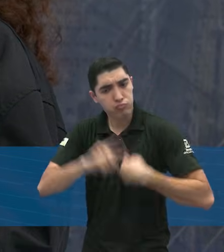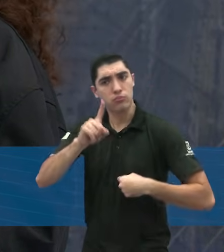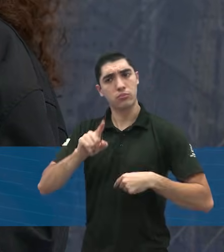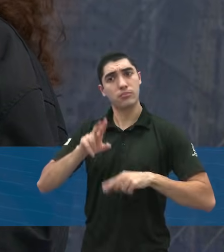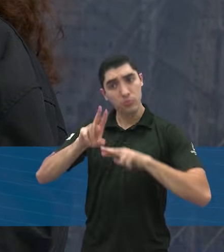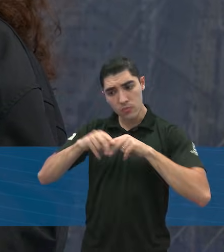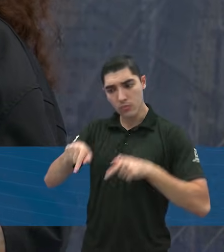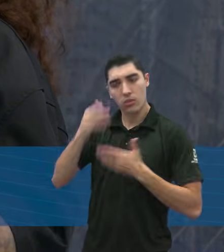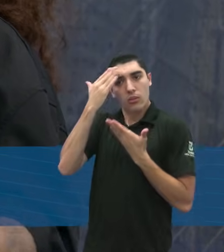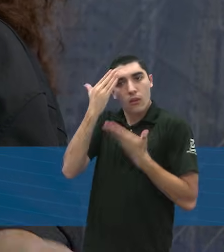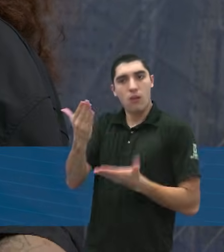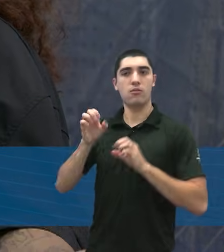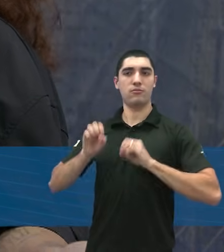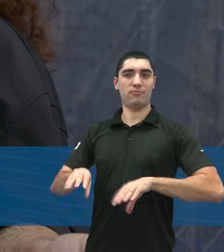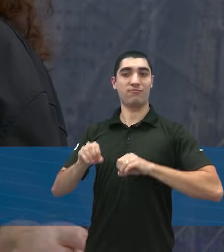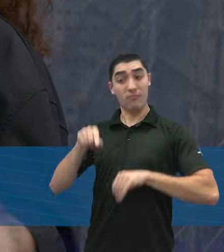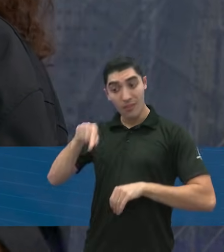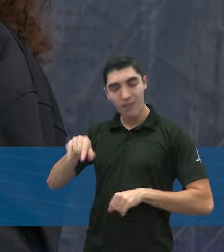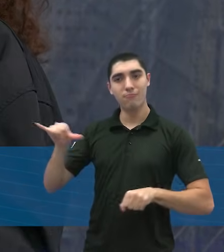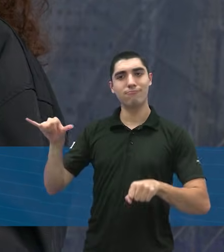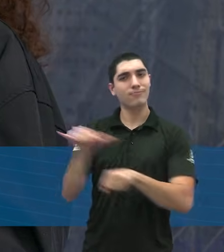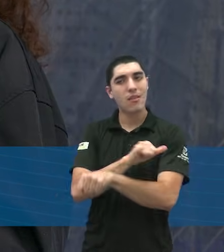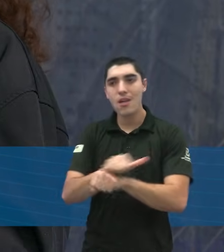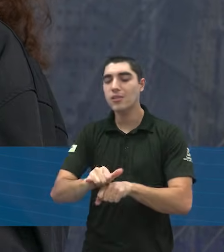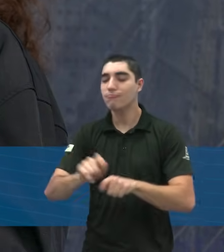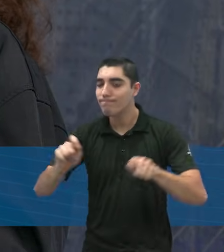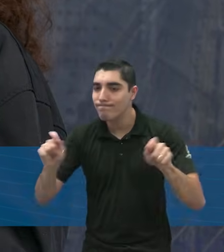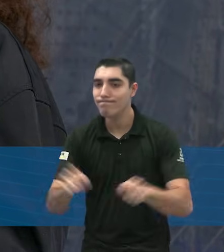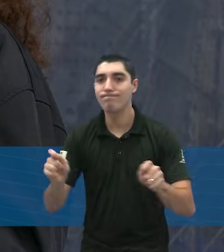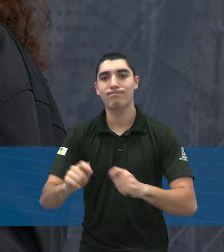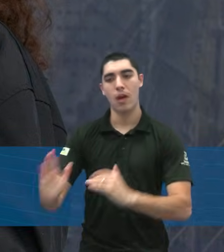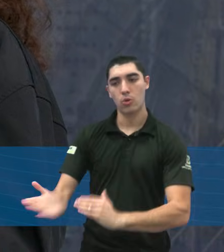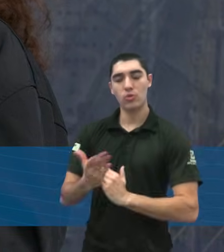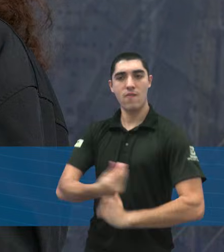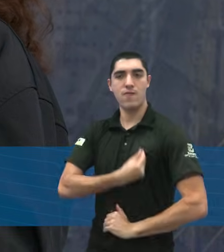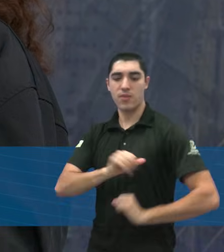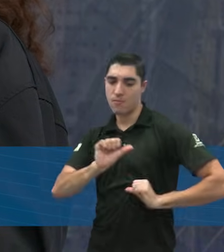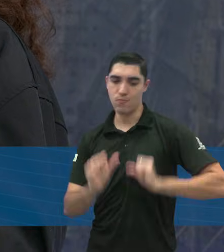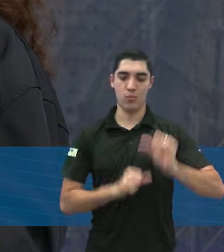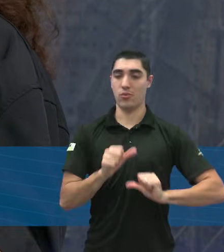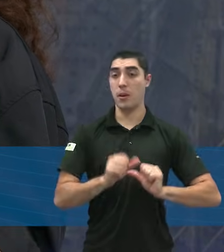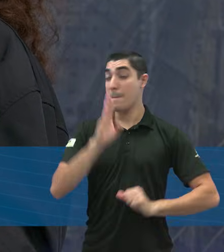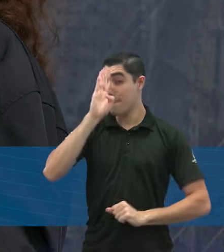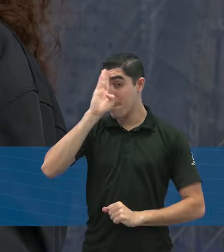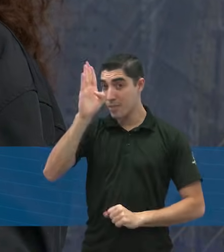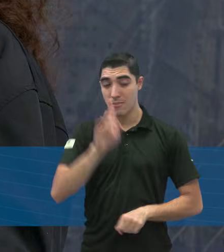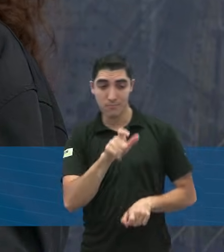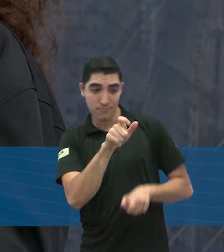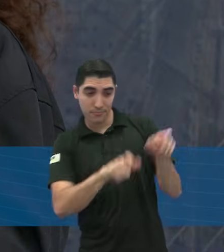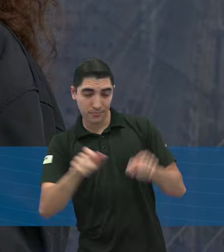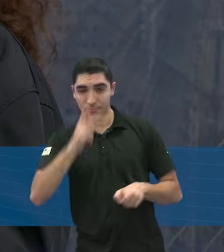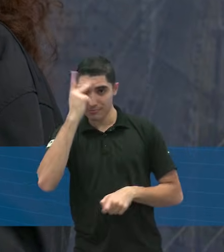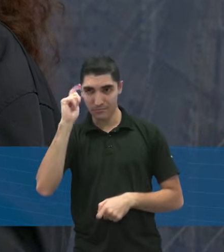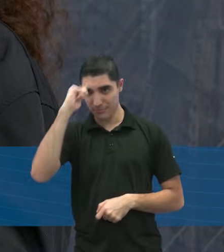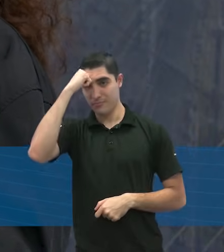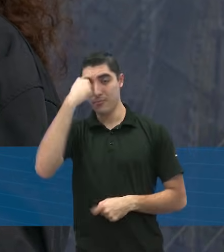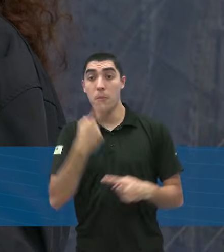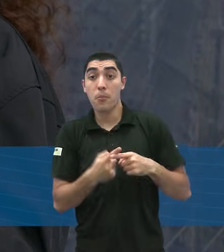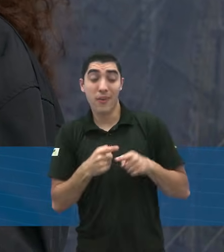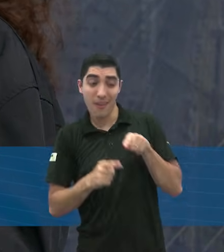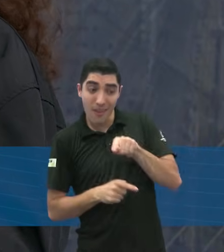mais uma vez, é muito uma ferramenta de transformação social na nossa vida. E principalmente para pessoas negras, que, em sua